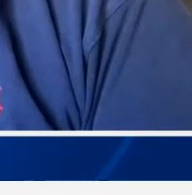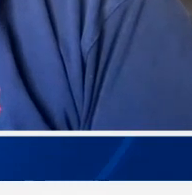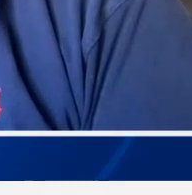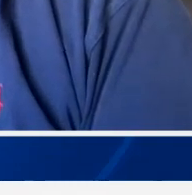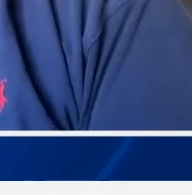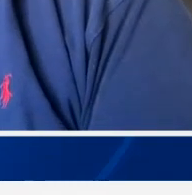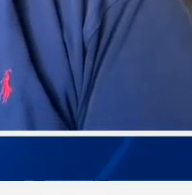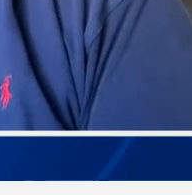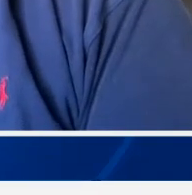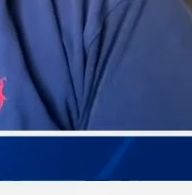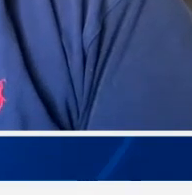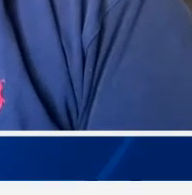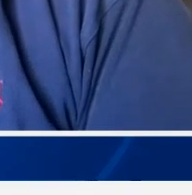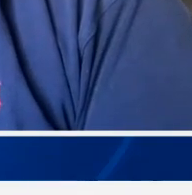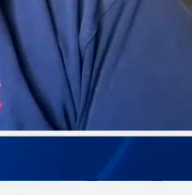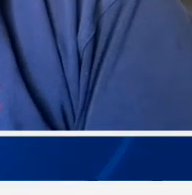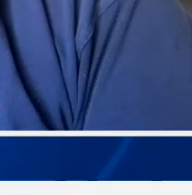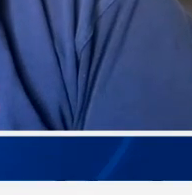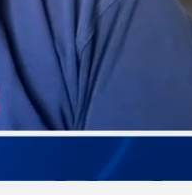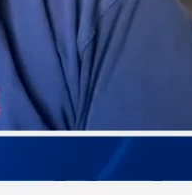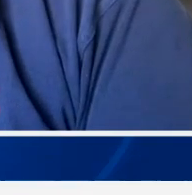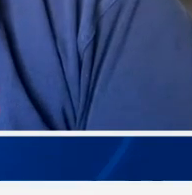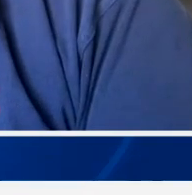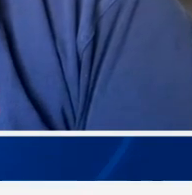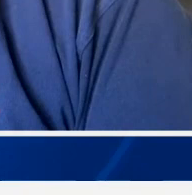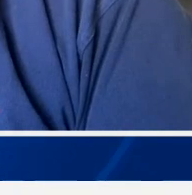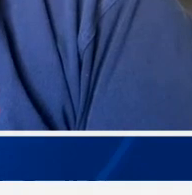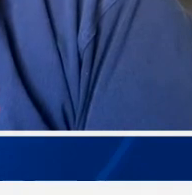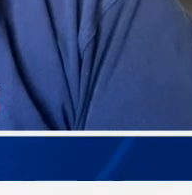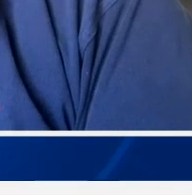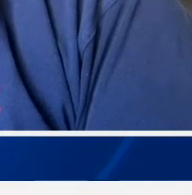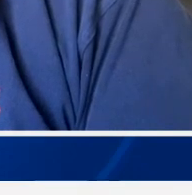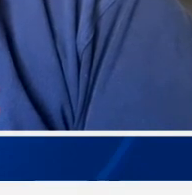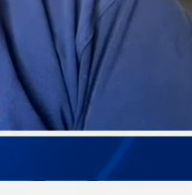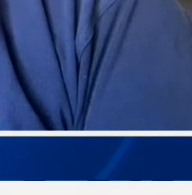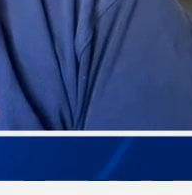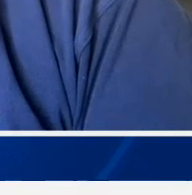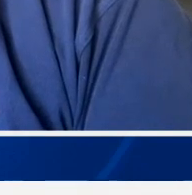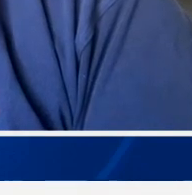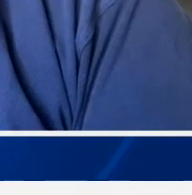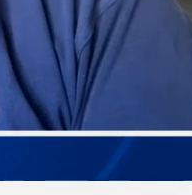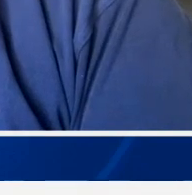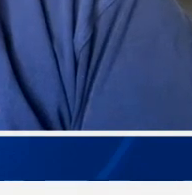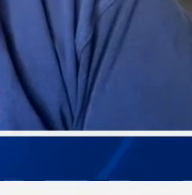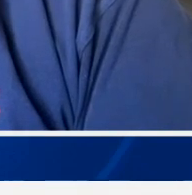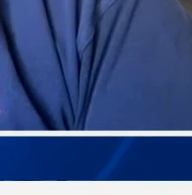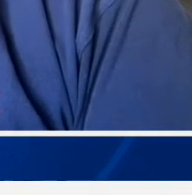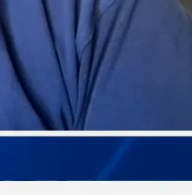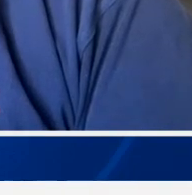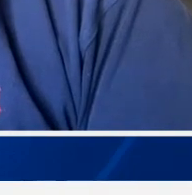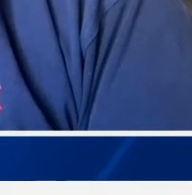Ouvimos Roberto Liviano, que é procurador de justiça e presidente do Instituto Não Aceito Corrupção. Procurador, muito obrigado, uma boa